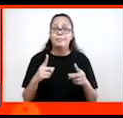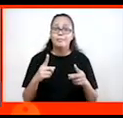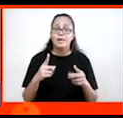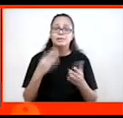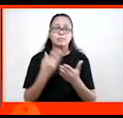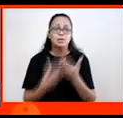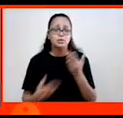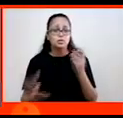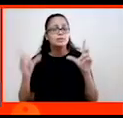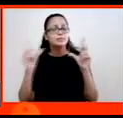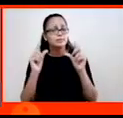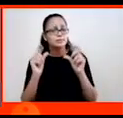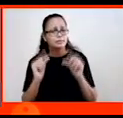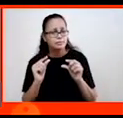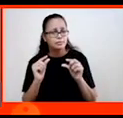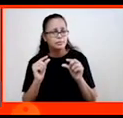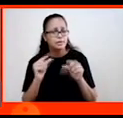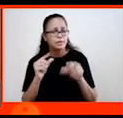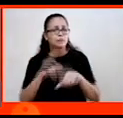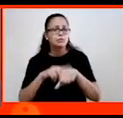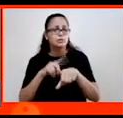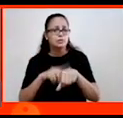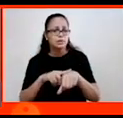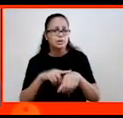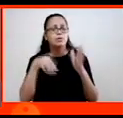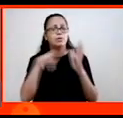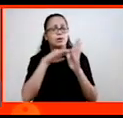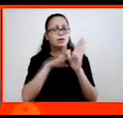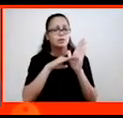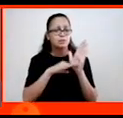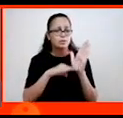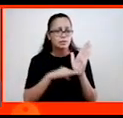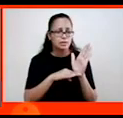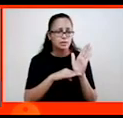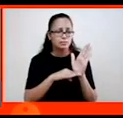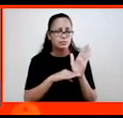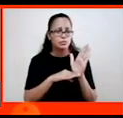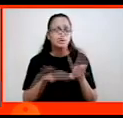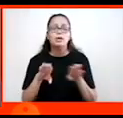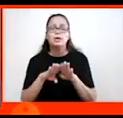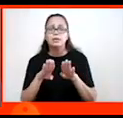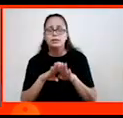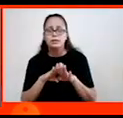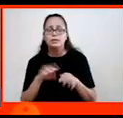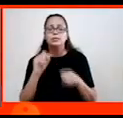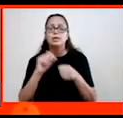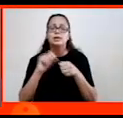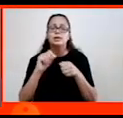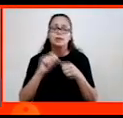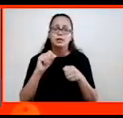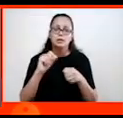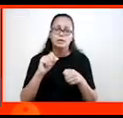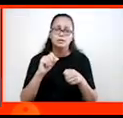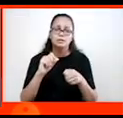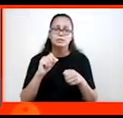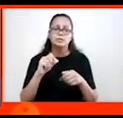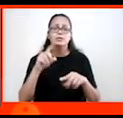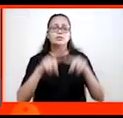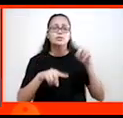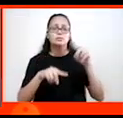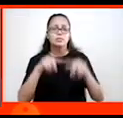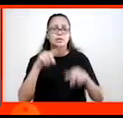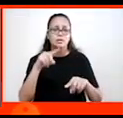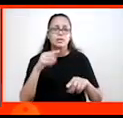menos tempo entre as etapas de produção e também a criação de ferramentas melhores para cada parte do trabalho, em razão aí do trabalhador